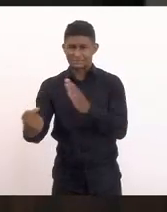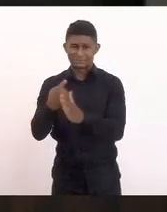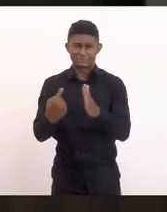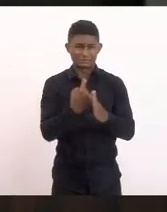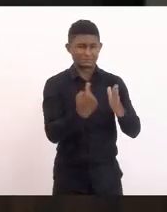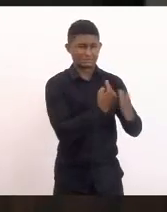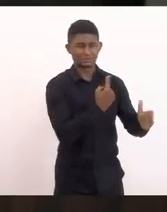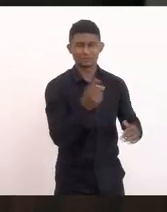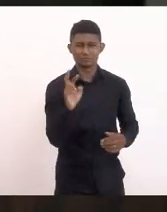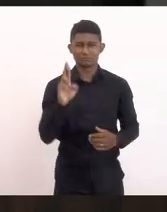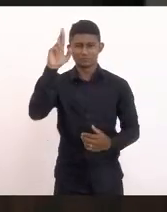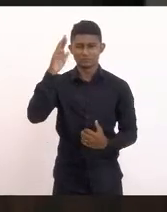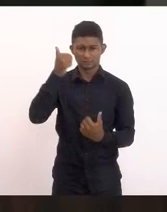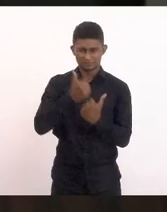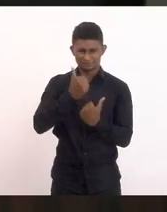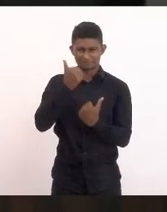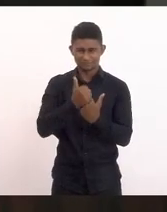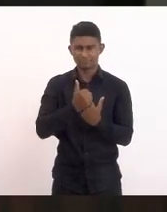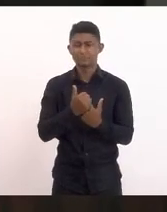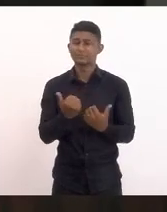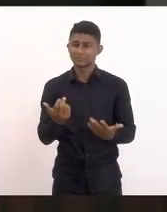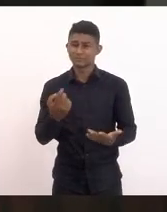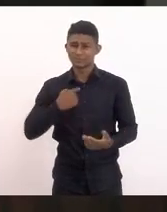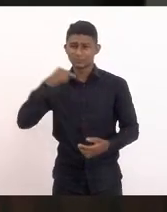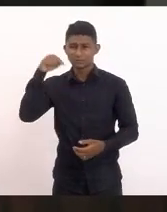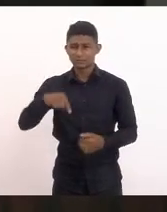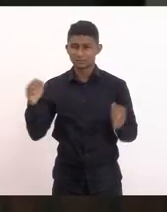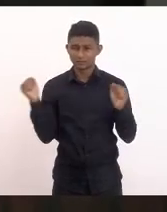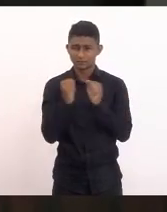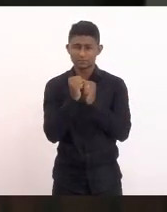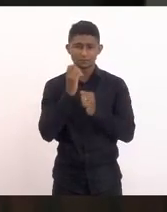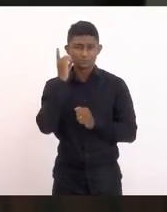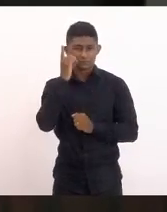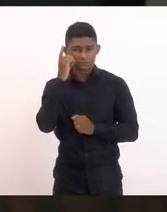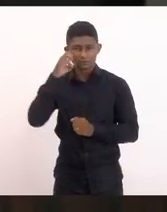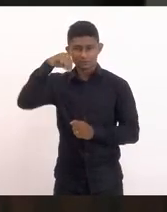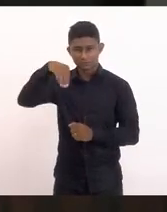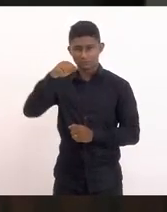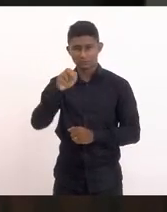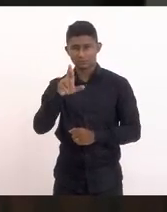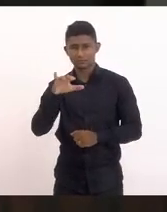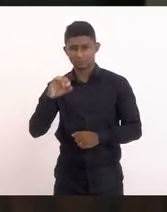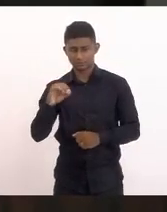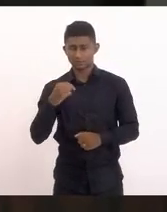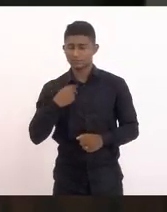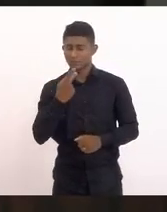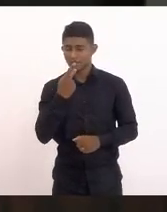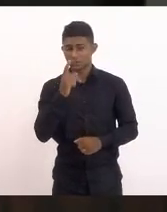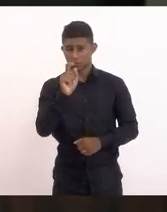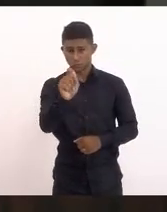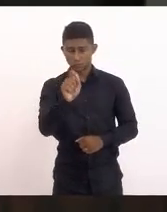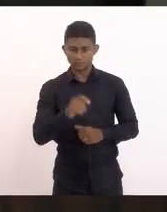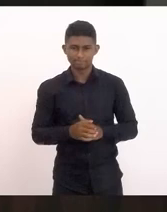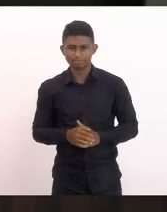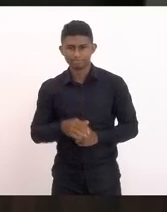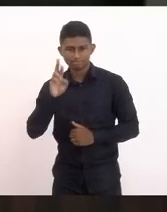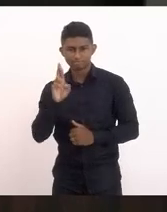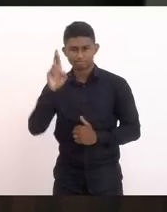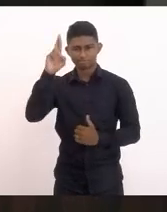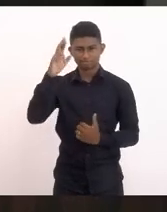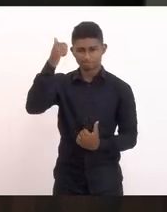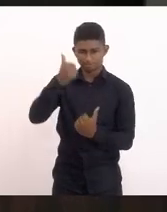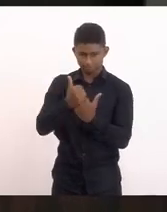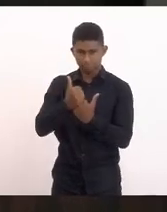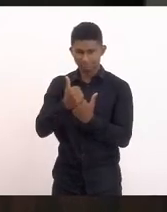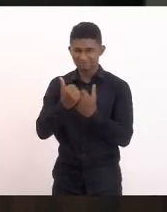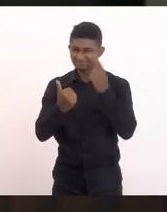vice-líderes. Então, estou aqui com o deputado Márcio, eu vou dar o seguinte encaminhamento. O vice-líder, ele